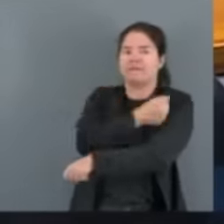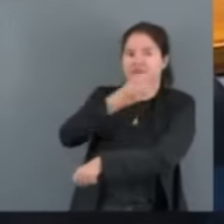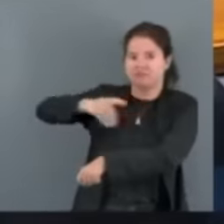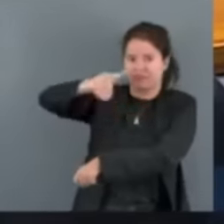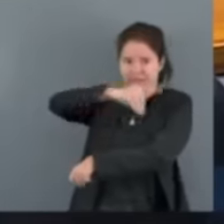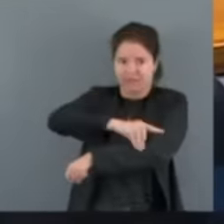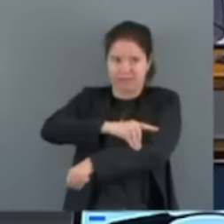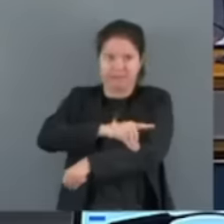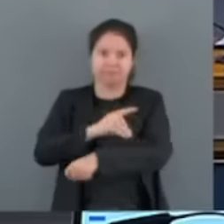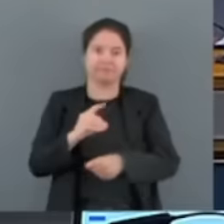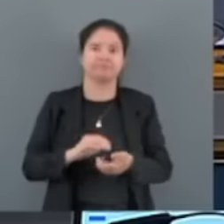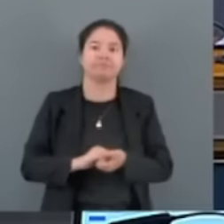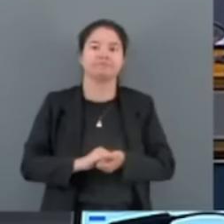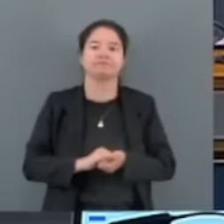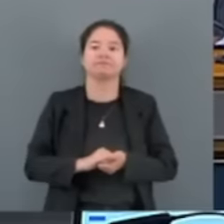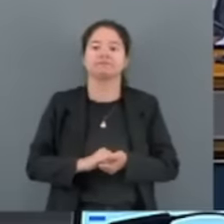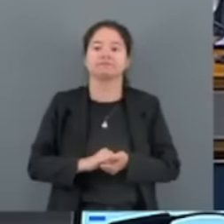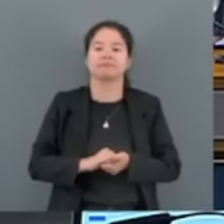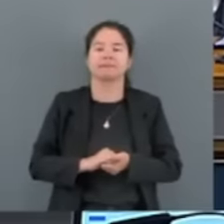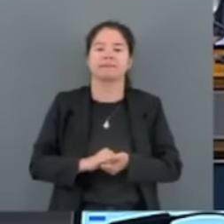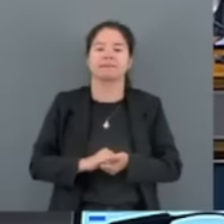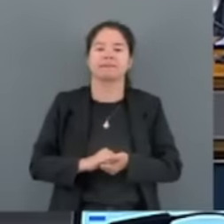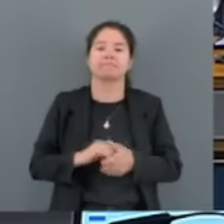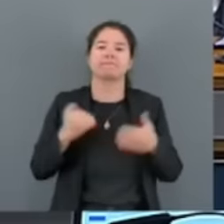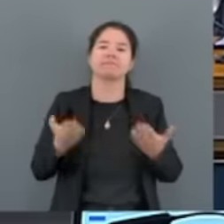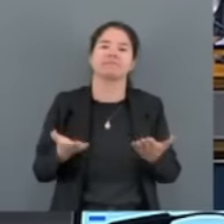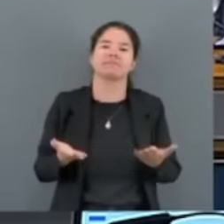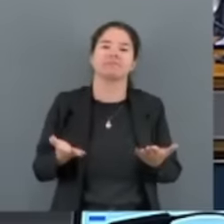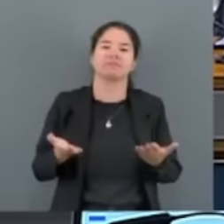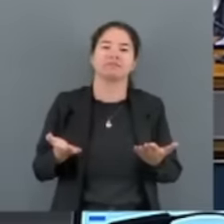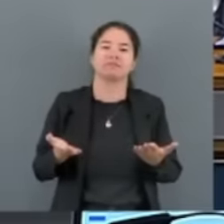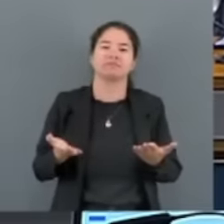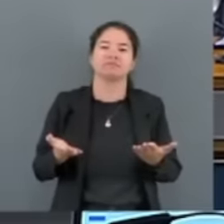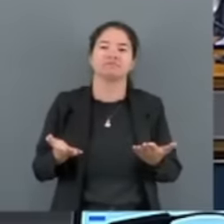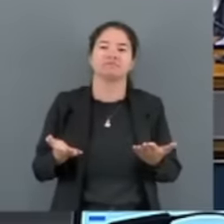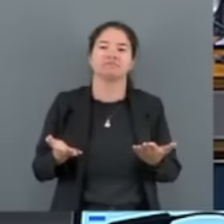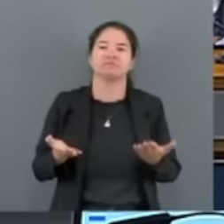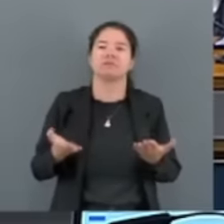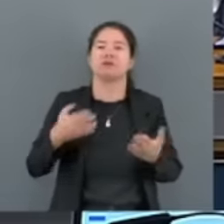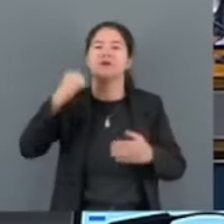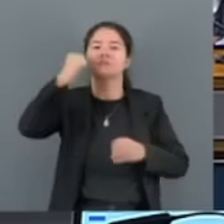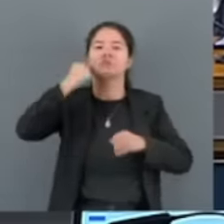responder rapidamente a sua réplica. Senadora Leila também tem a réplica dela. A senhora responde.